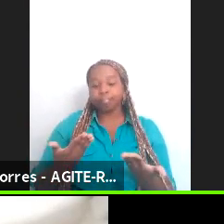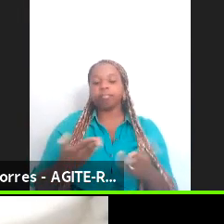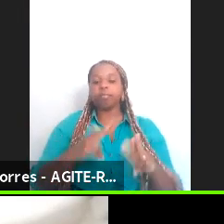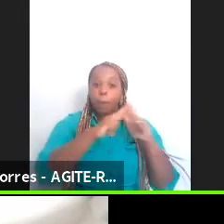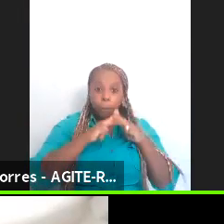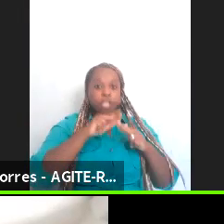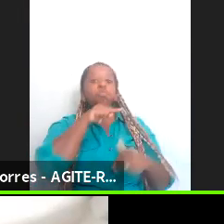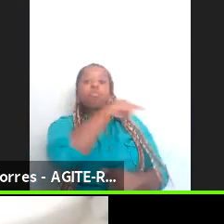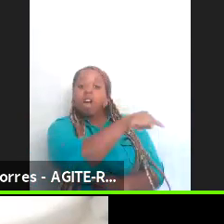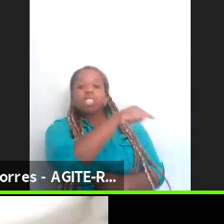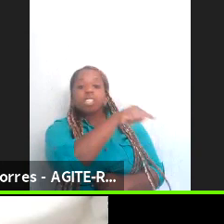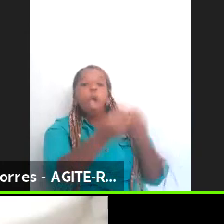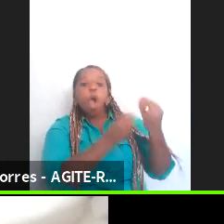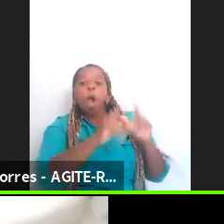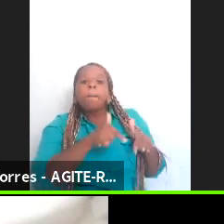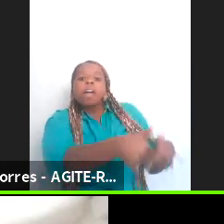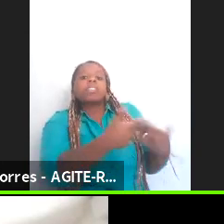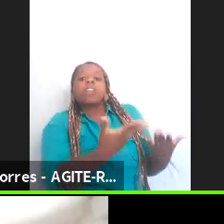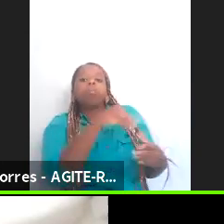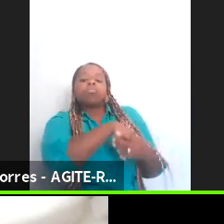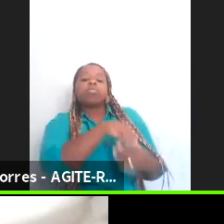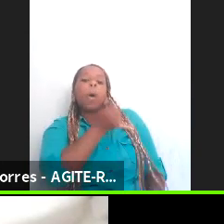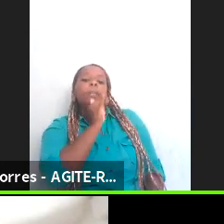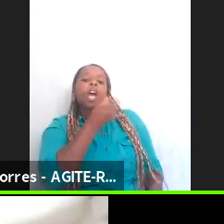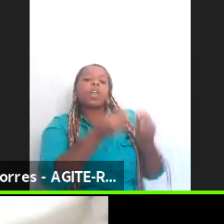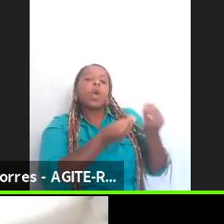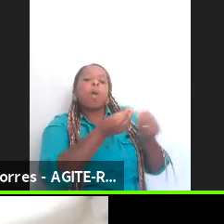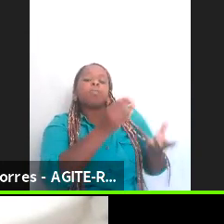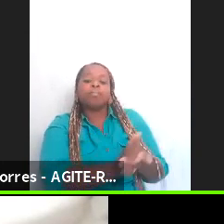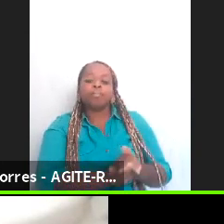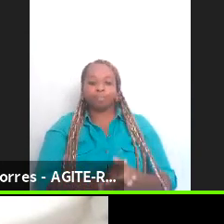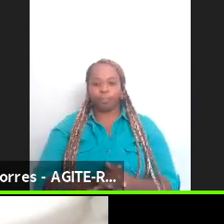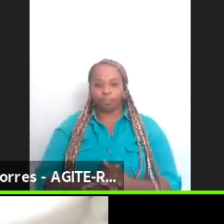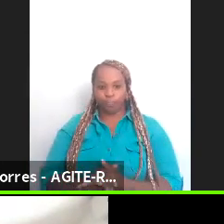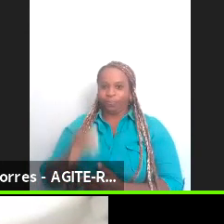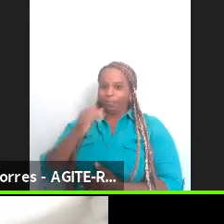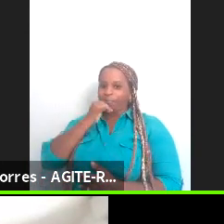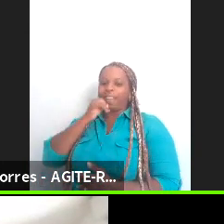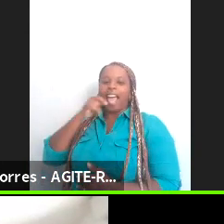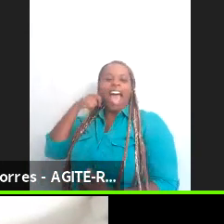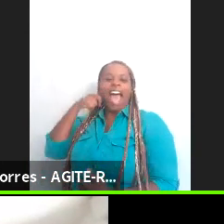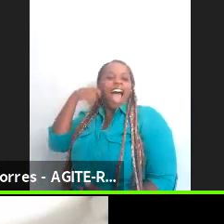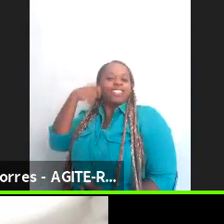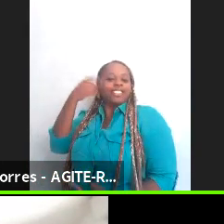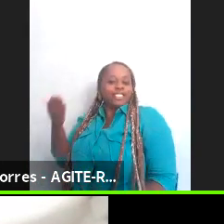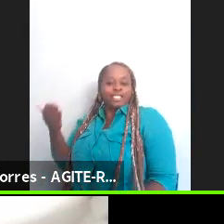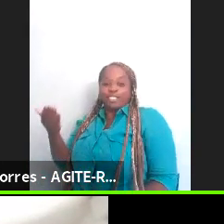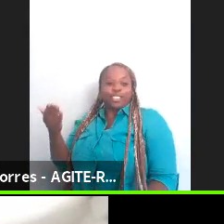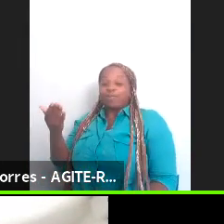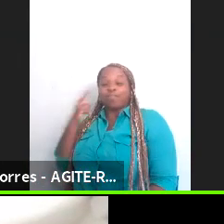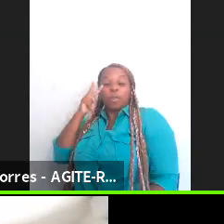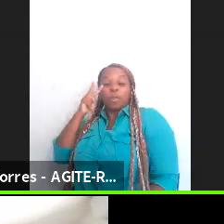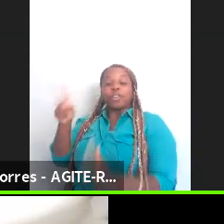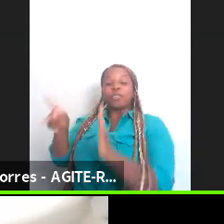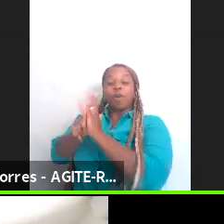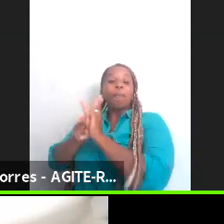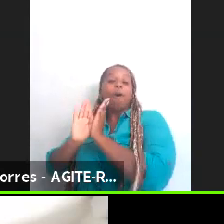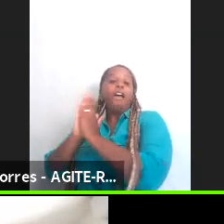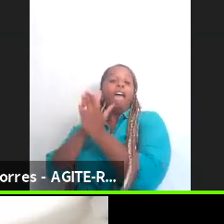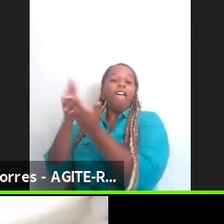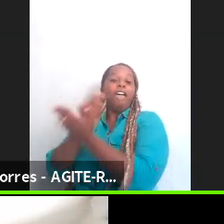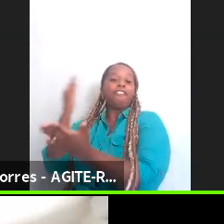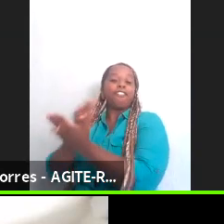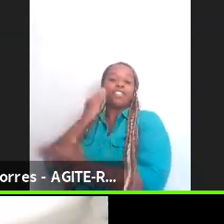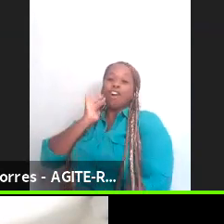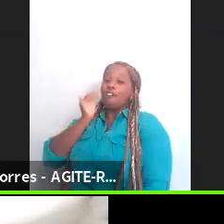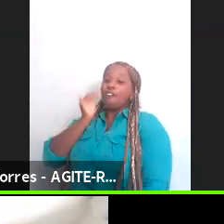com esse tipo de comentário? Vou dar aquela de artista, né? Eu não leio as revistas de fofoca, a meu respeito.